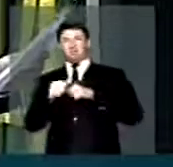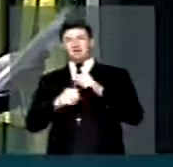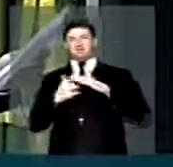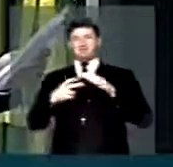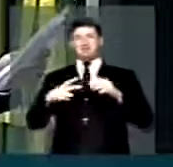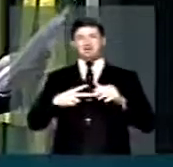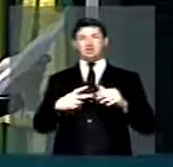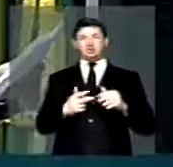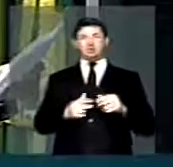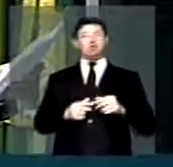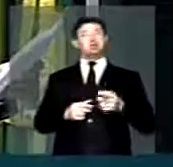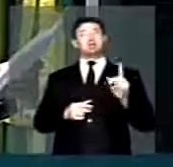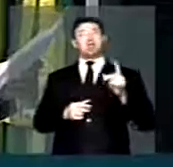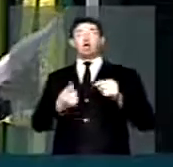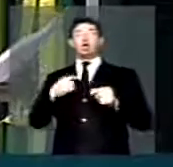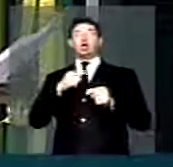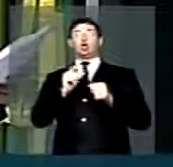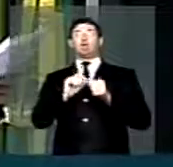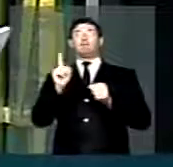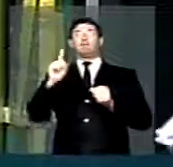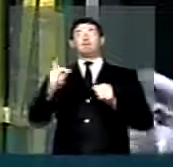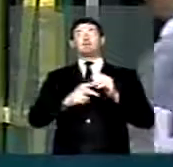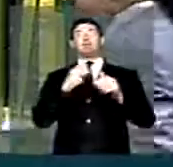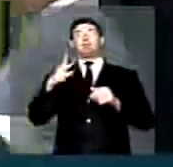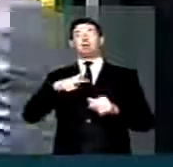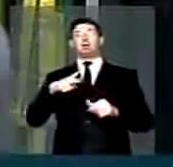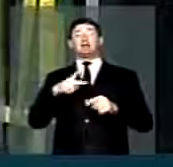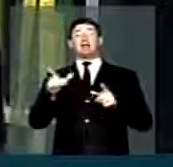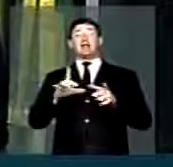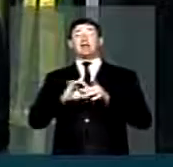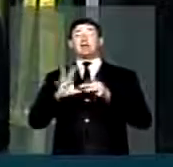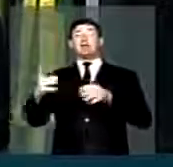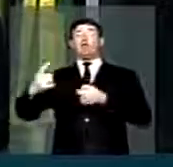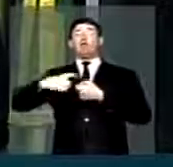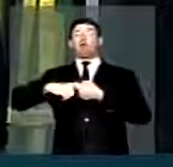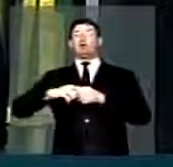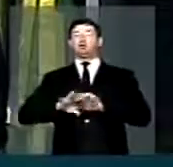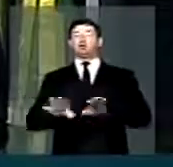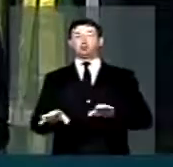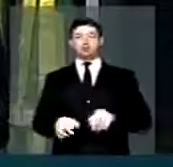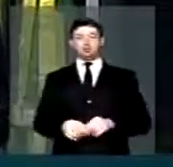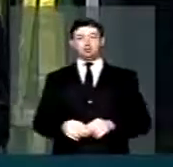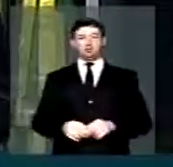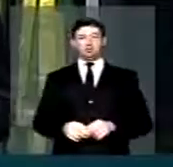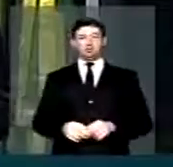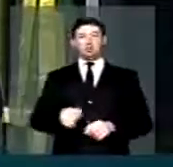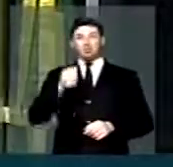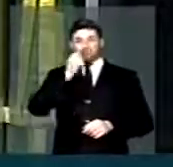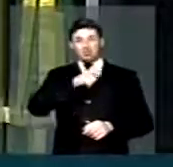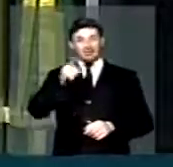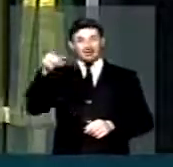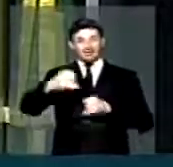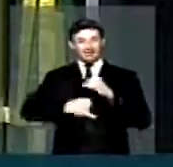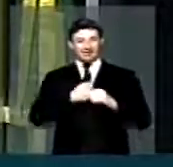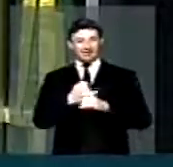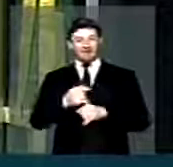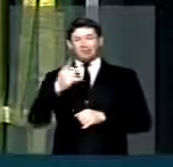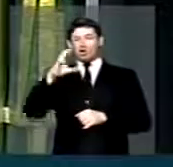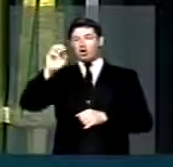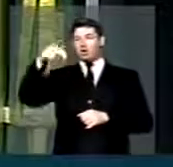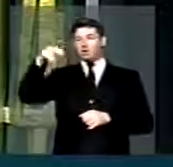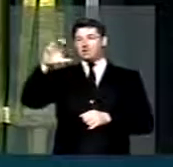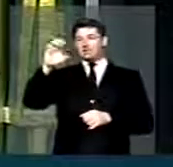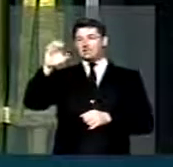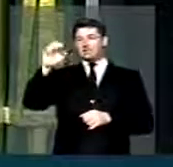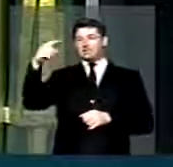privatizando, nós estamos fazendo concessão. Há uma piada recorrente na internet que concessão